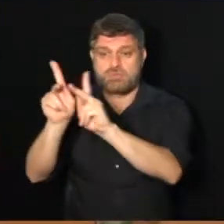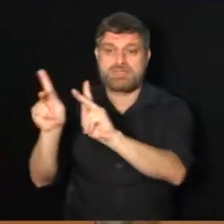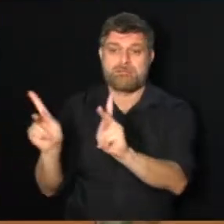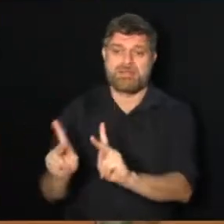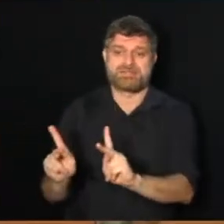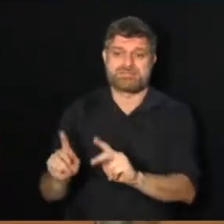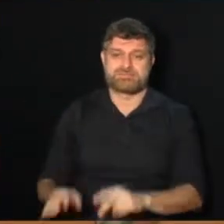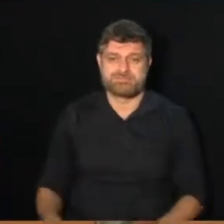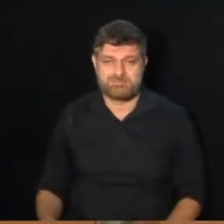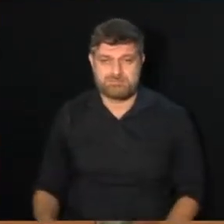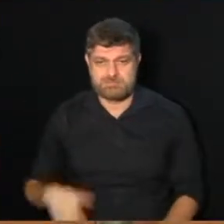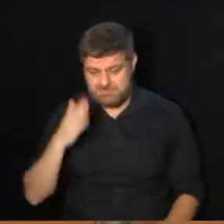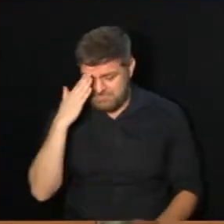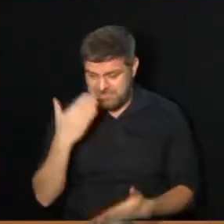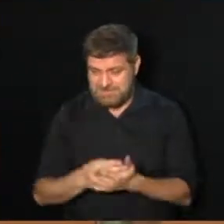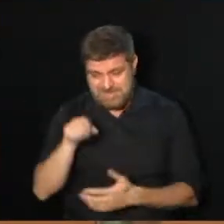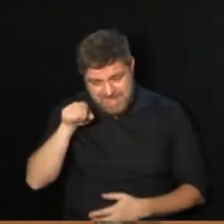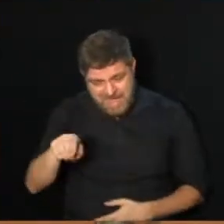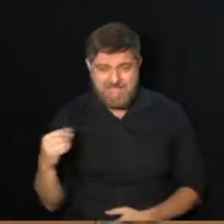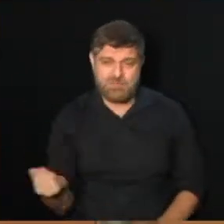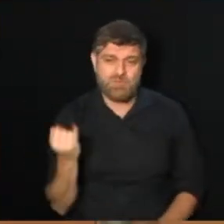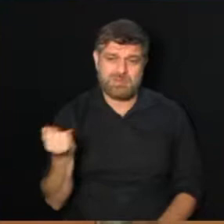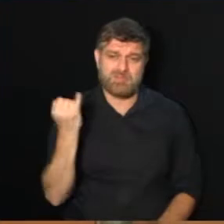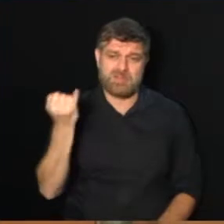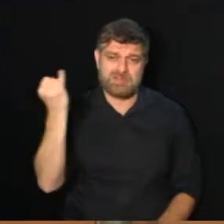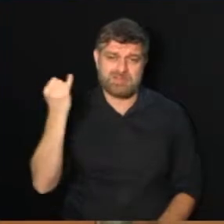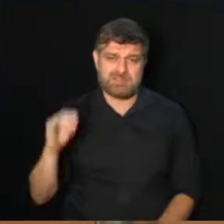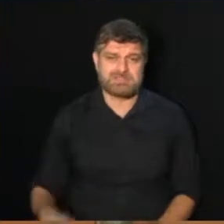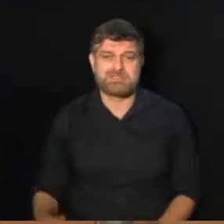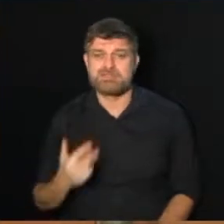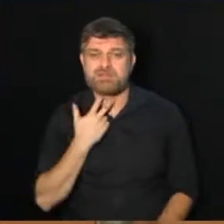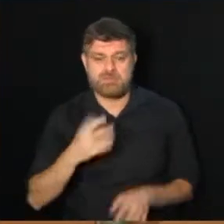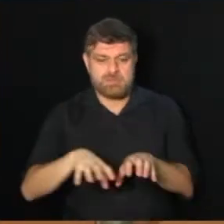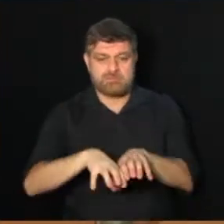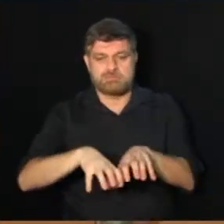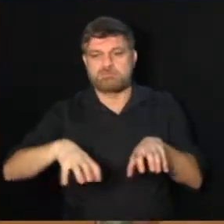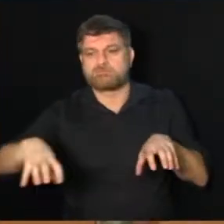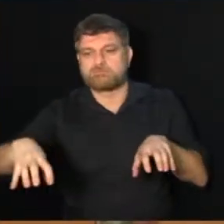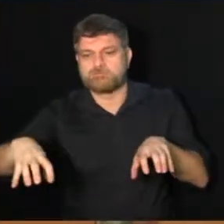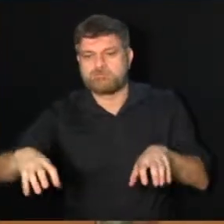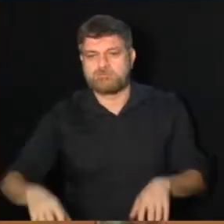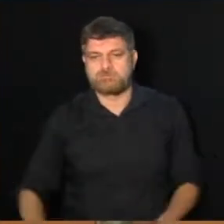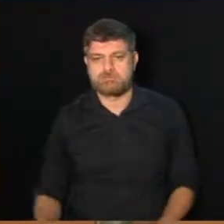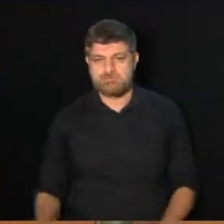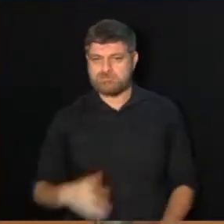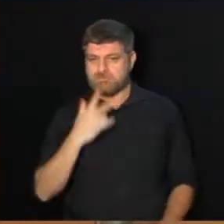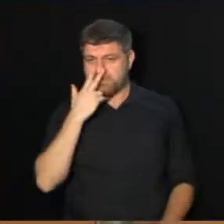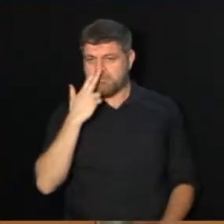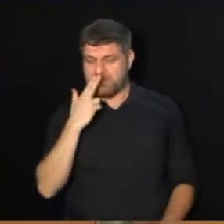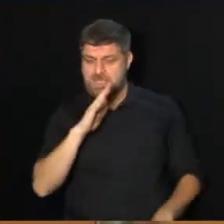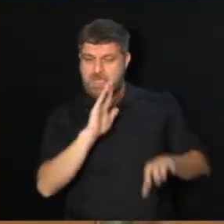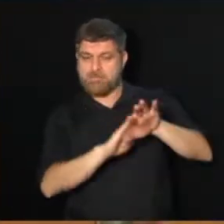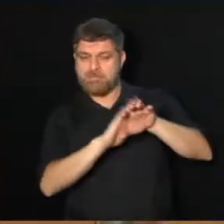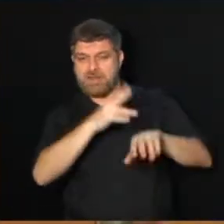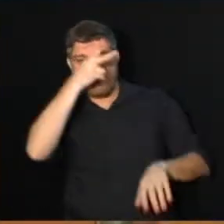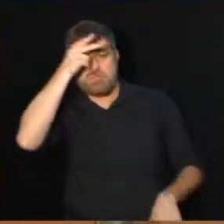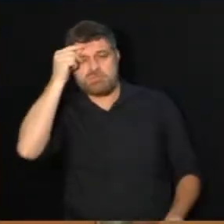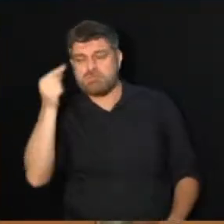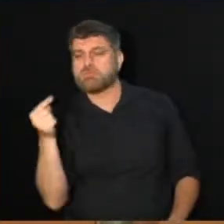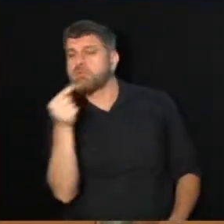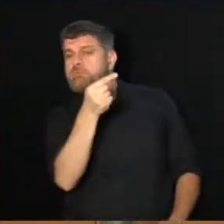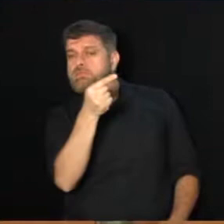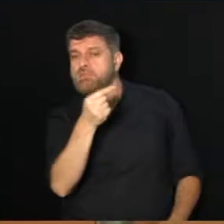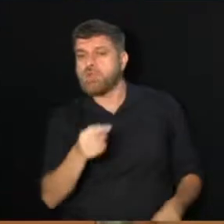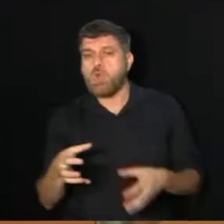Cultura da Paz. Acredito que seria muito importante, exatamente para não ficar exclusivamente dependente de ato normativo do